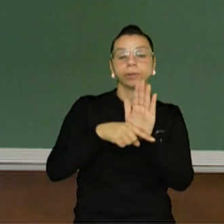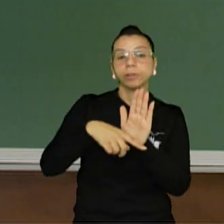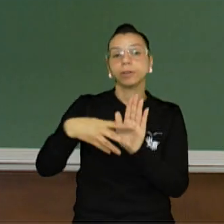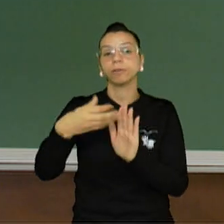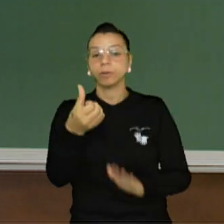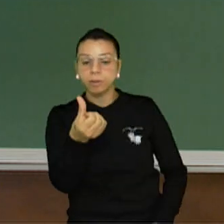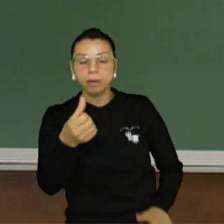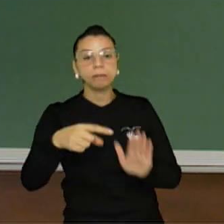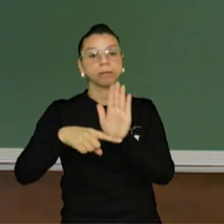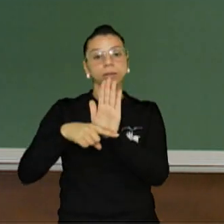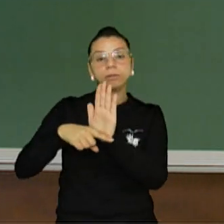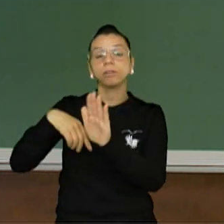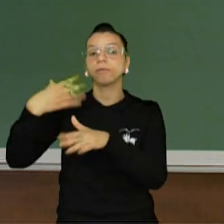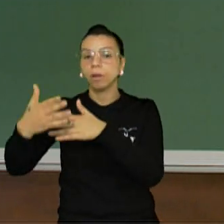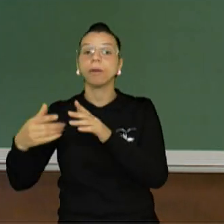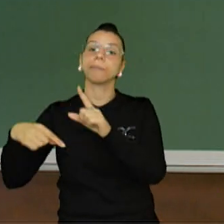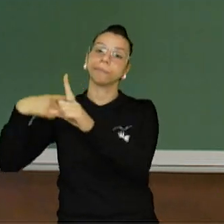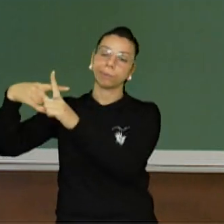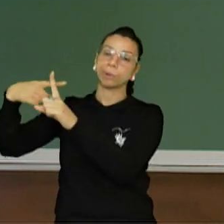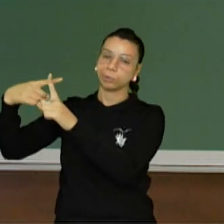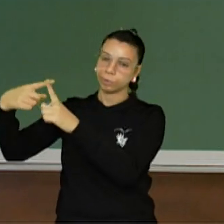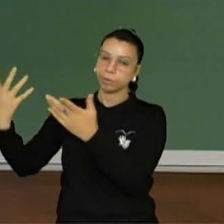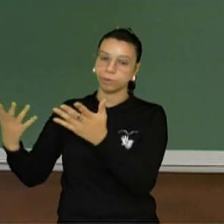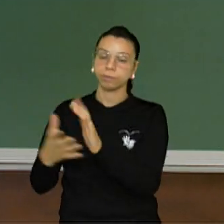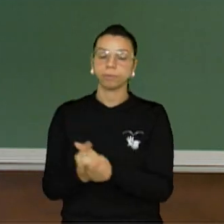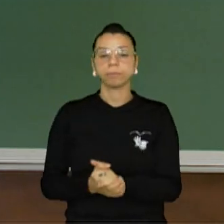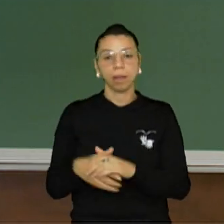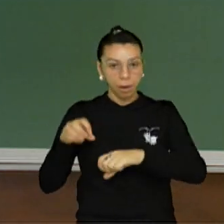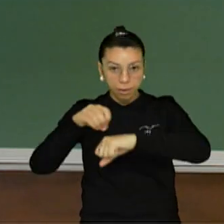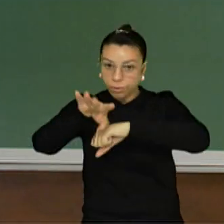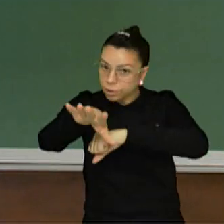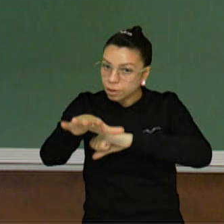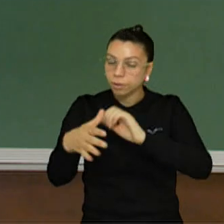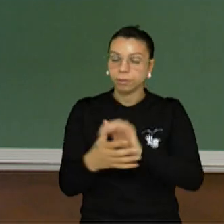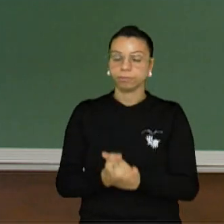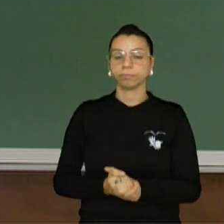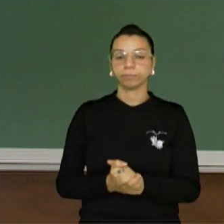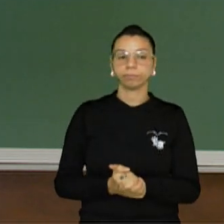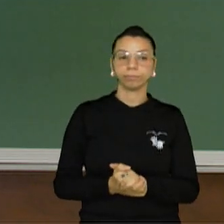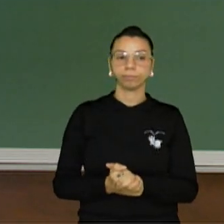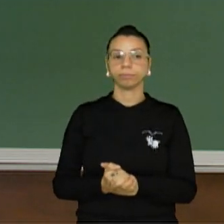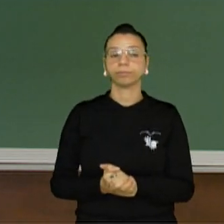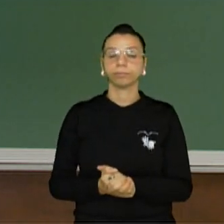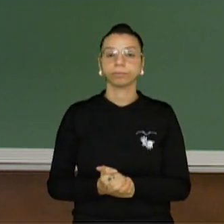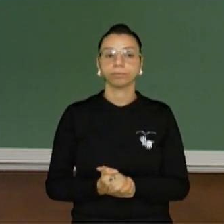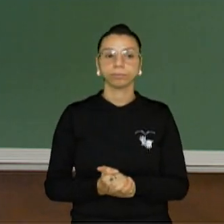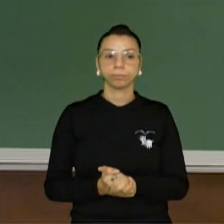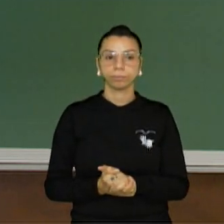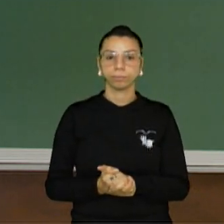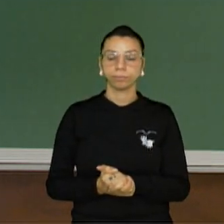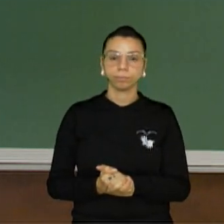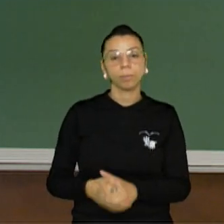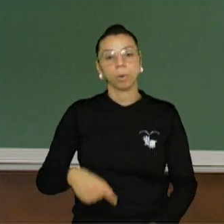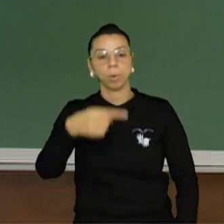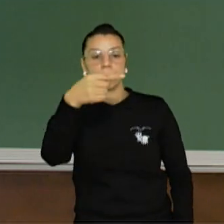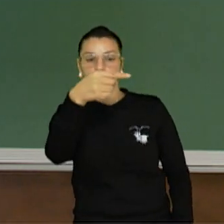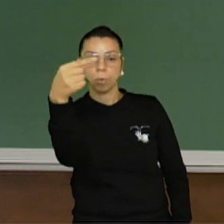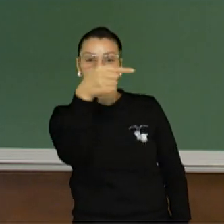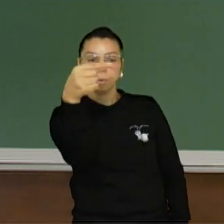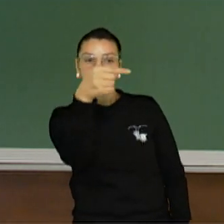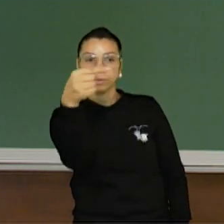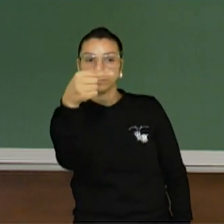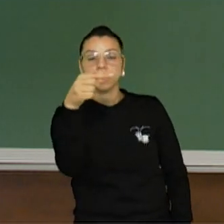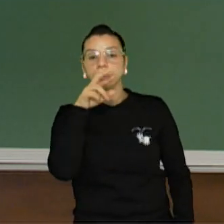dá positivo. Não sei se isso vai ajudar para ficar falando esse joguinho de sinal. Ó, um sinal negativo na diagonal.